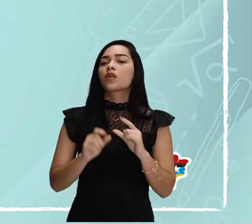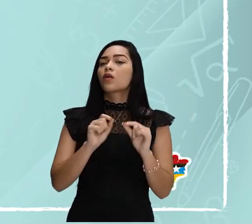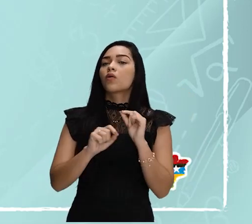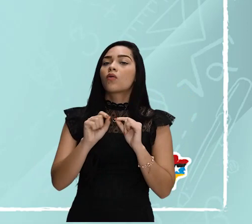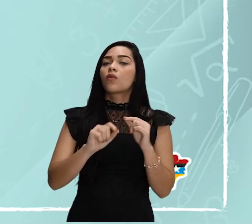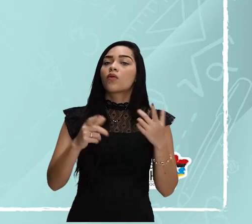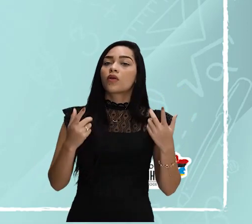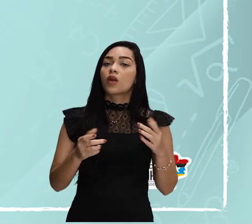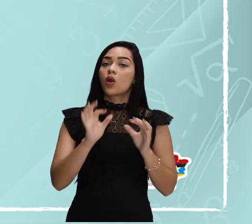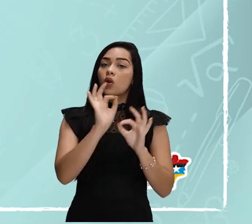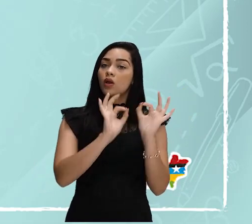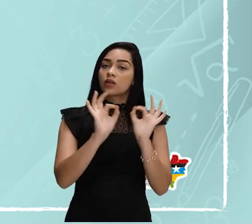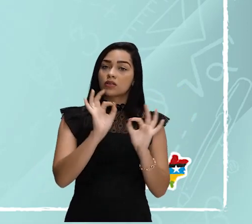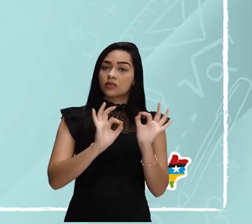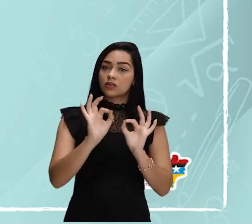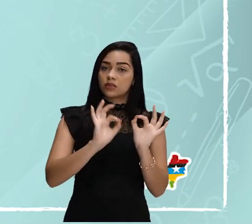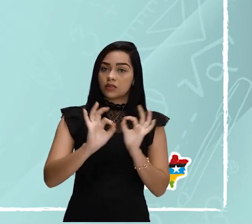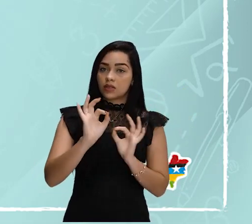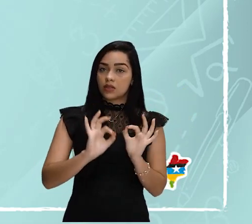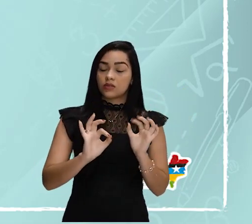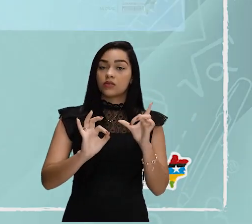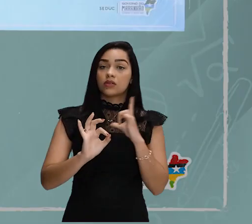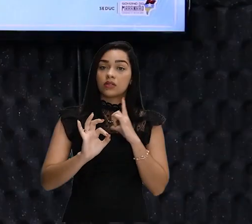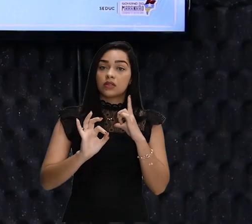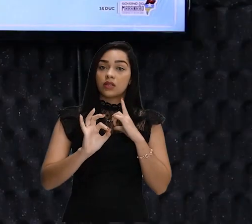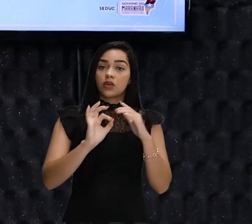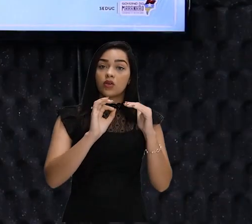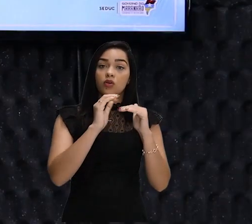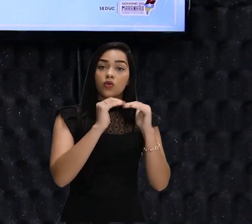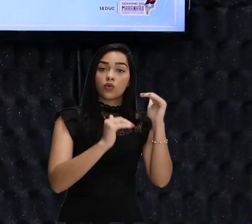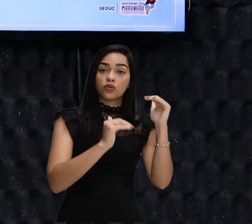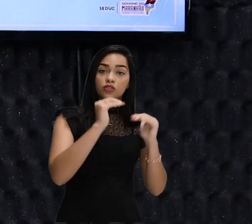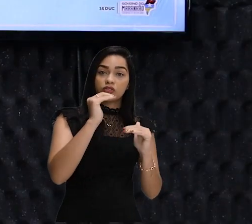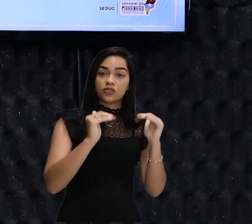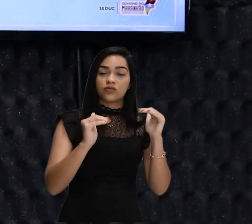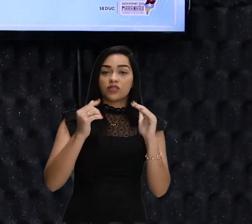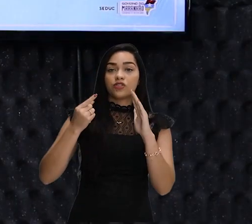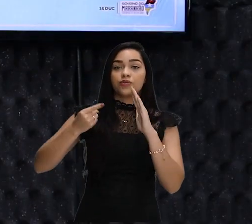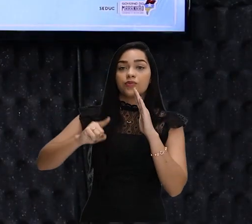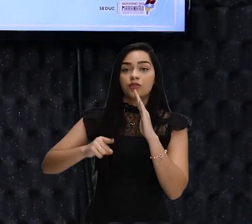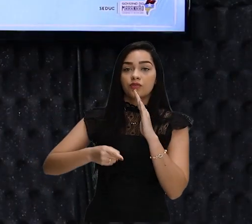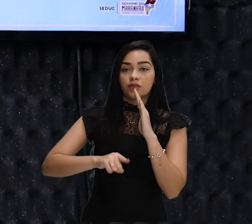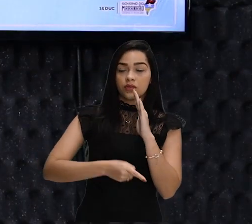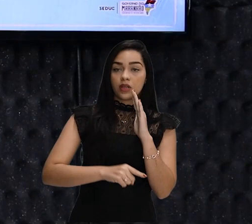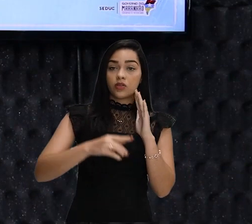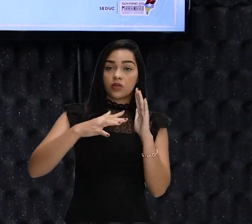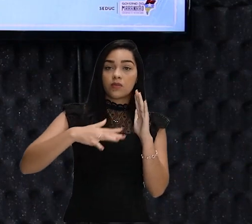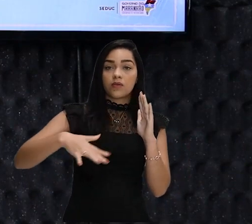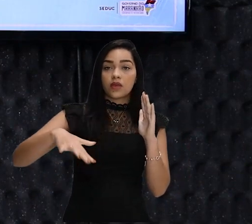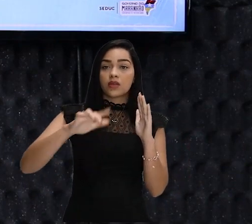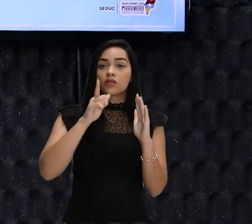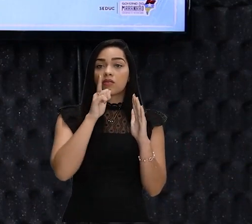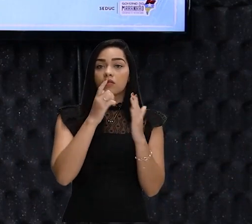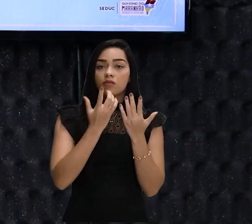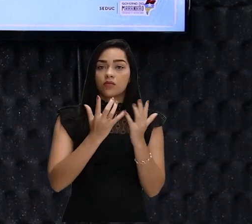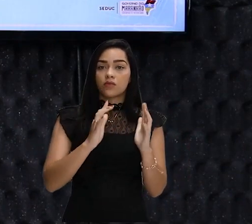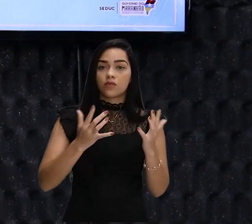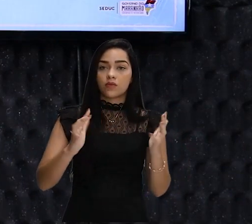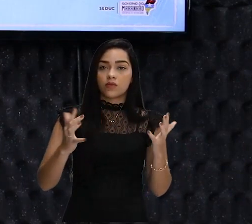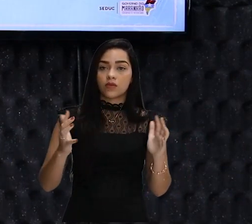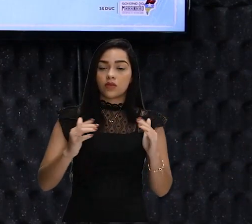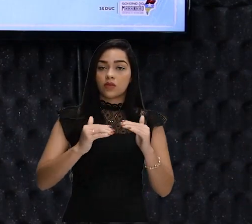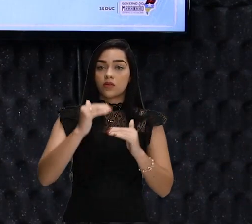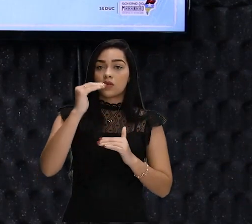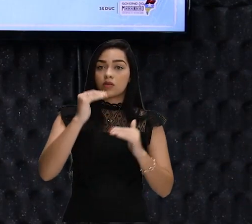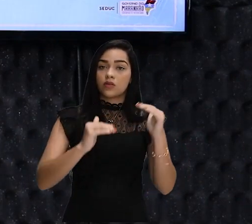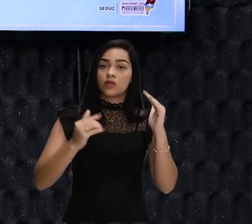é classificado de acordo com os níveis de profundidade dos ambientes marinhos. Então, a cada nível